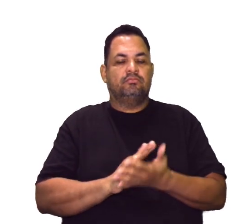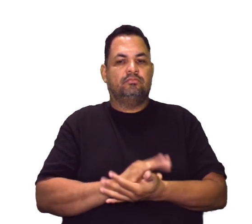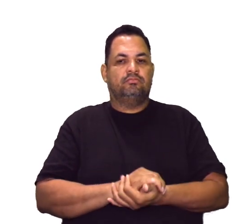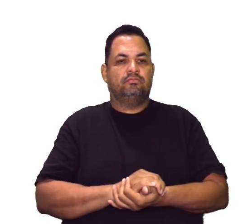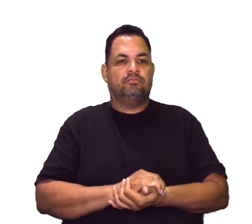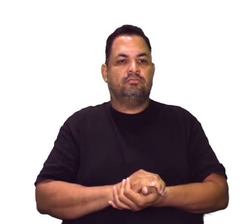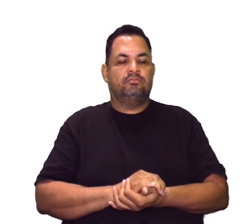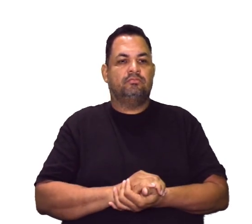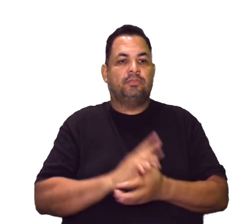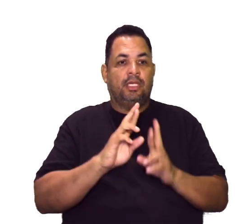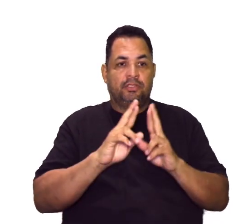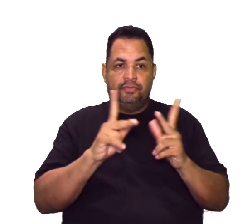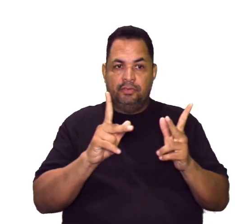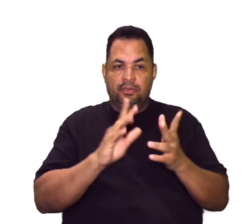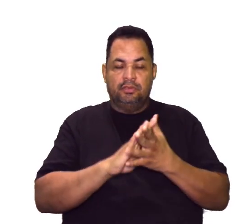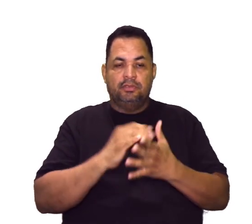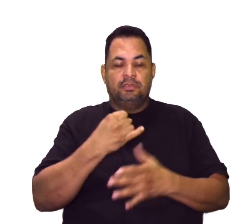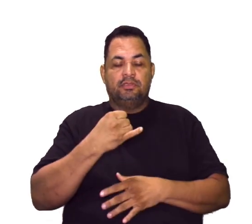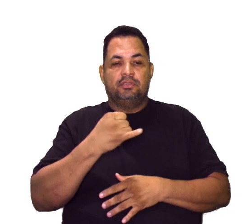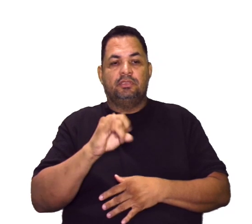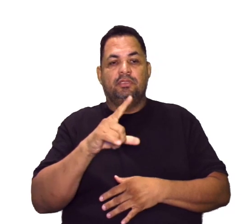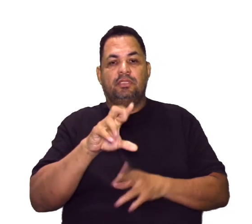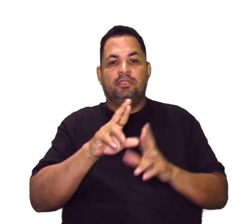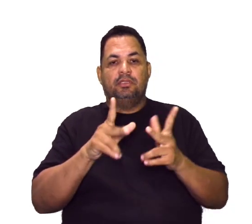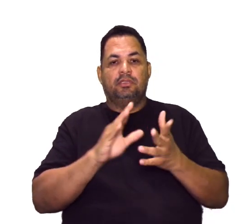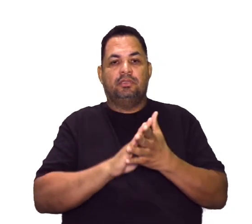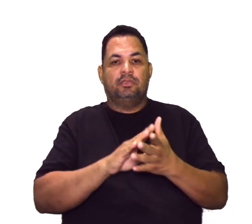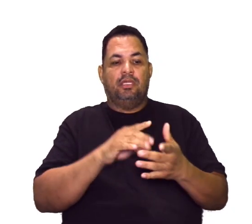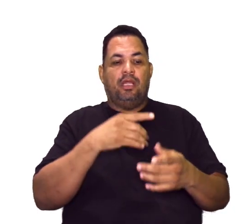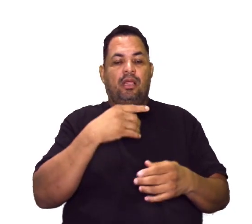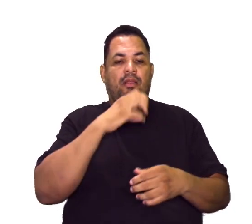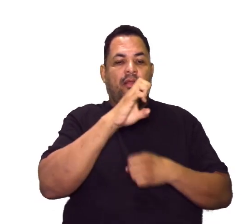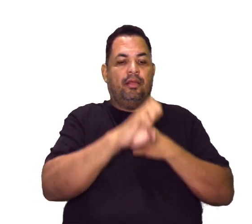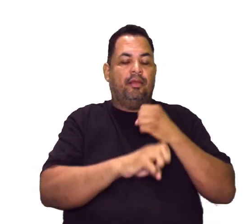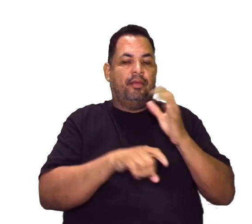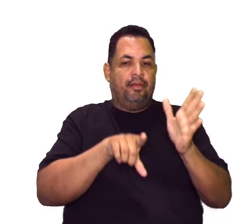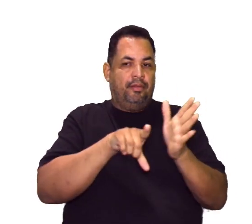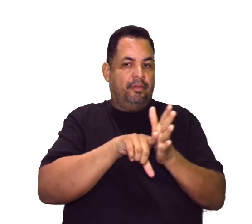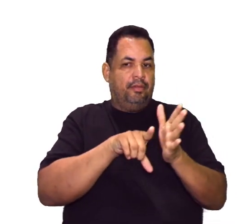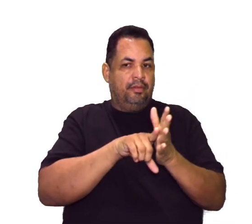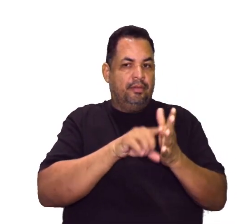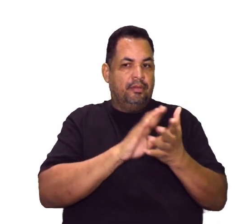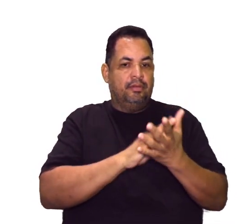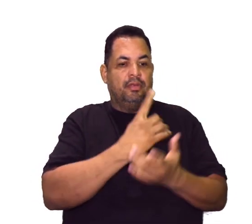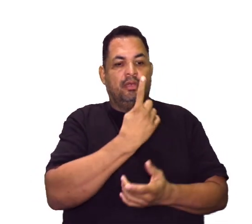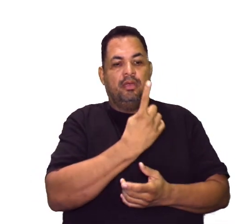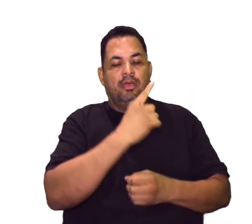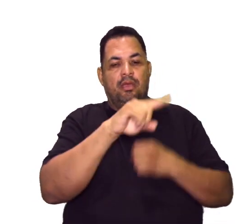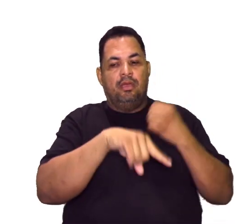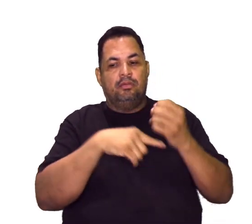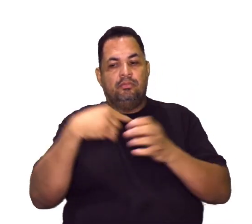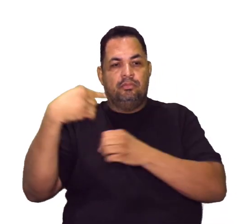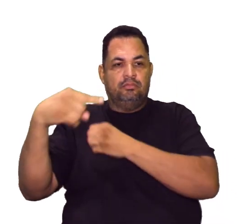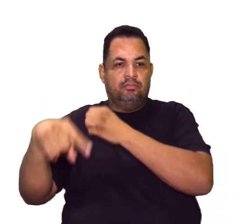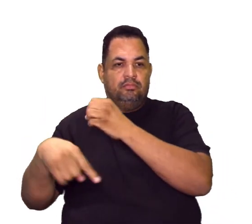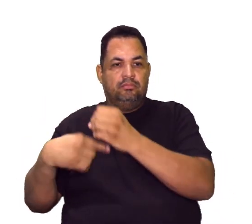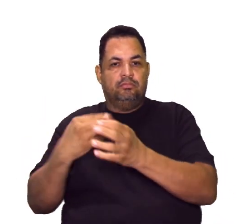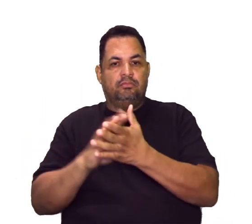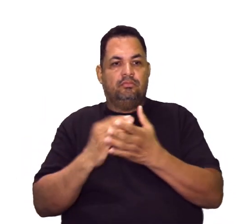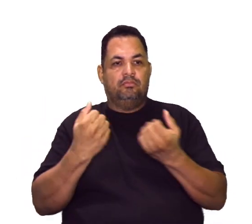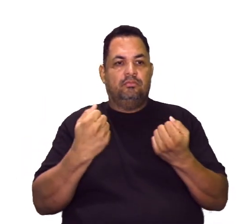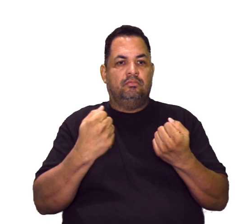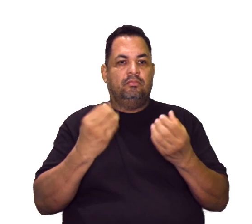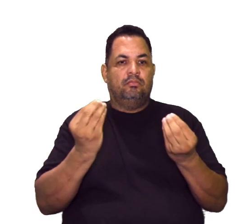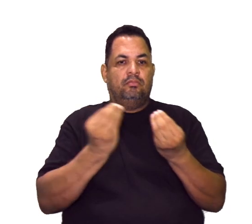né? Se houver diferença de eletronegatividade entre os átomos, a molécula pode